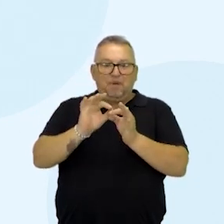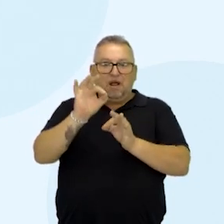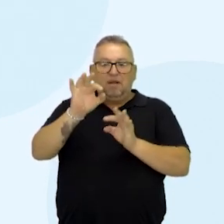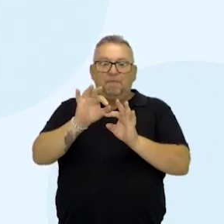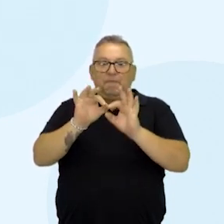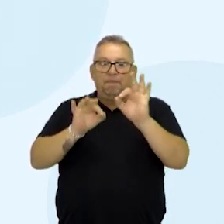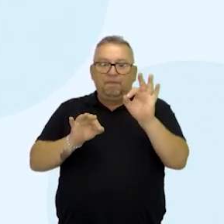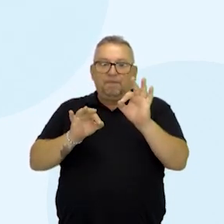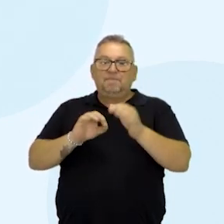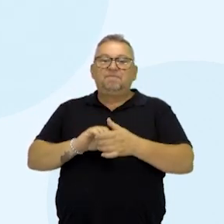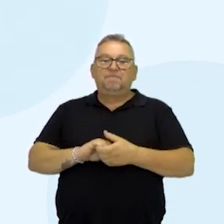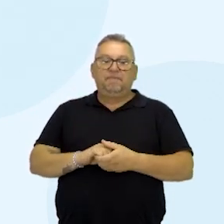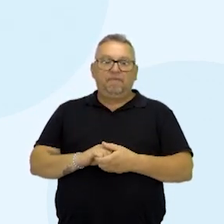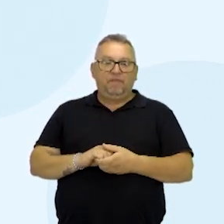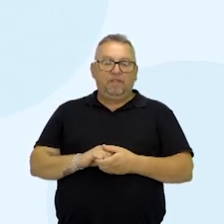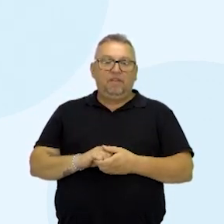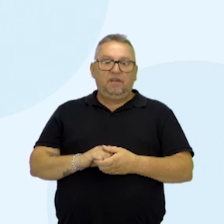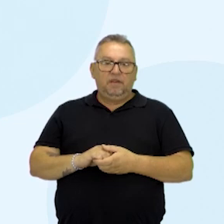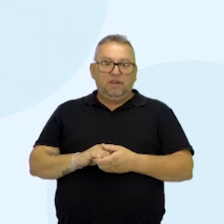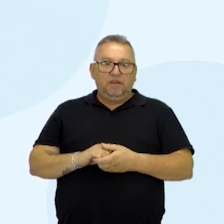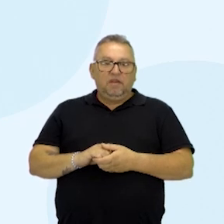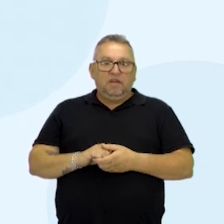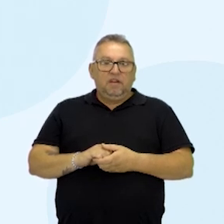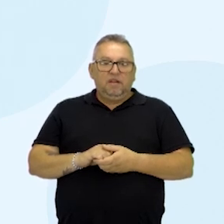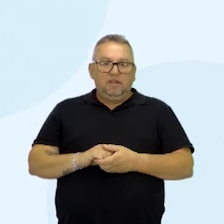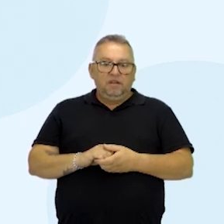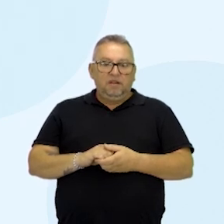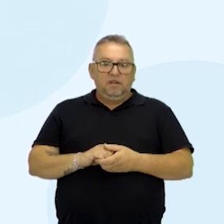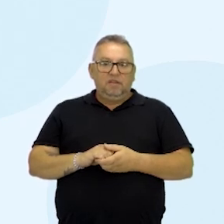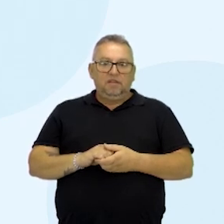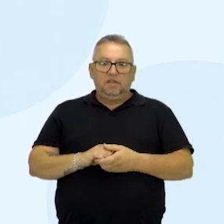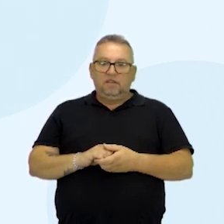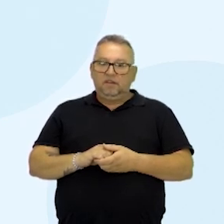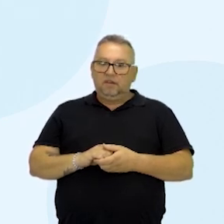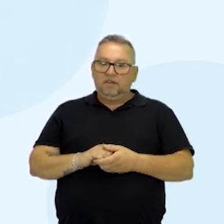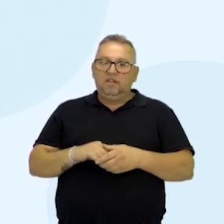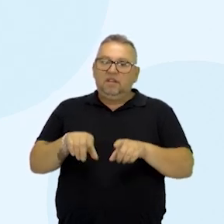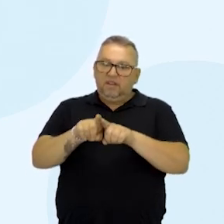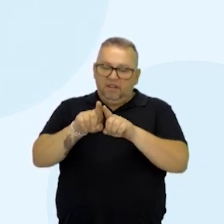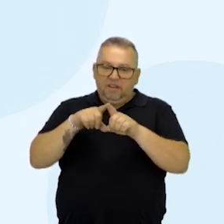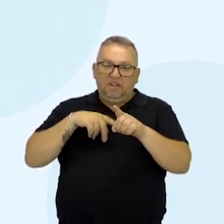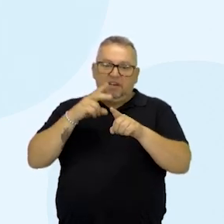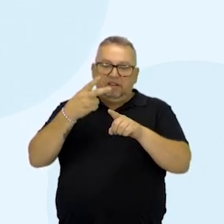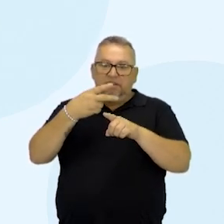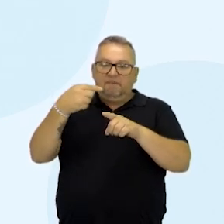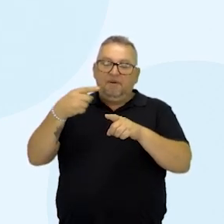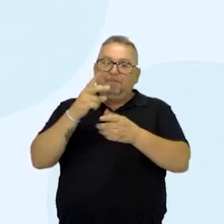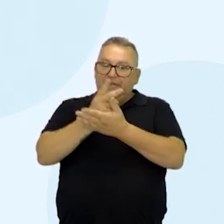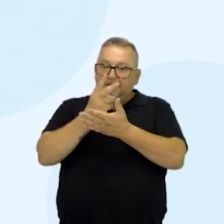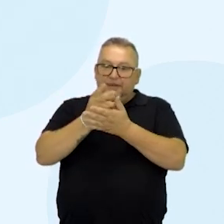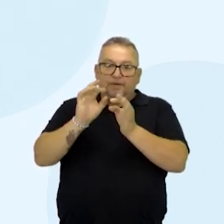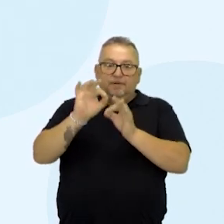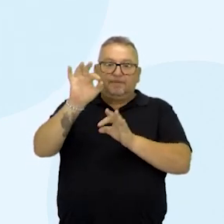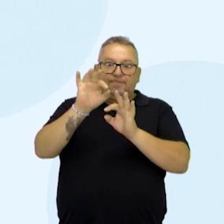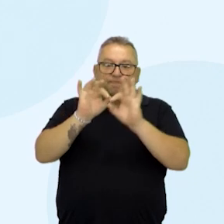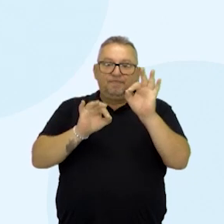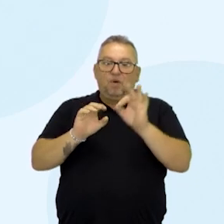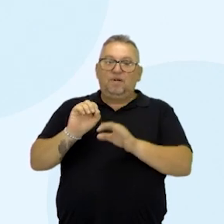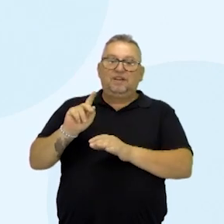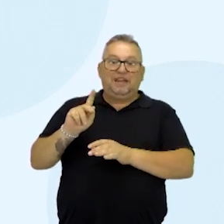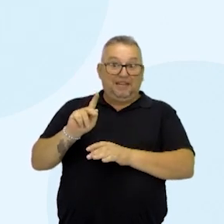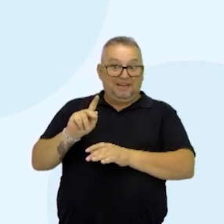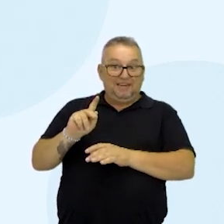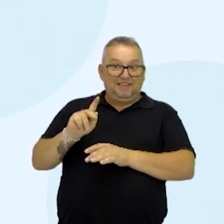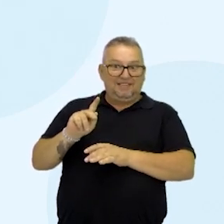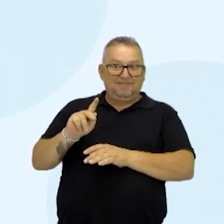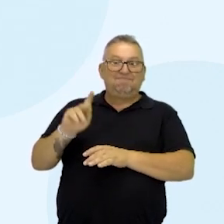mesmo sinal aí que eu coloquei, né? Sim. Então, o que tem um tracinho só tem a mesma medida, e os que tem 2 tracinhos também tem a mesma medida. Beleza?